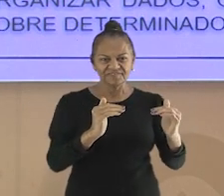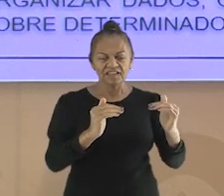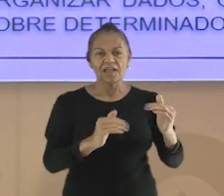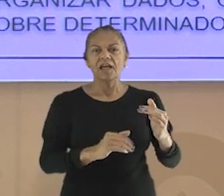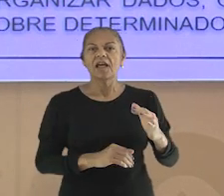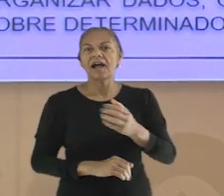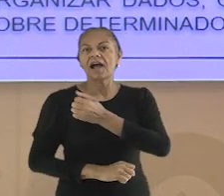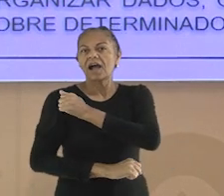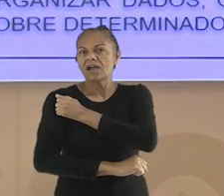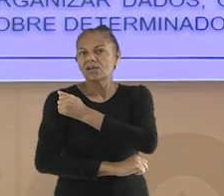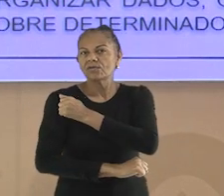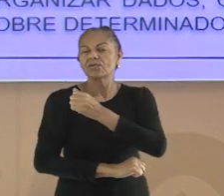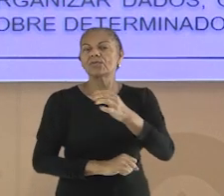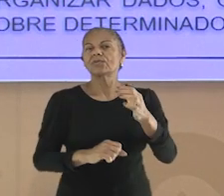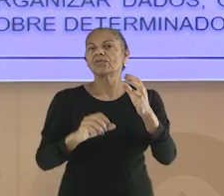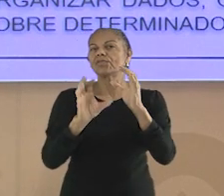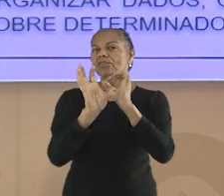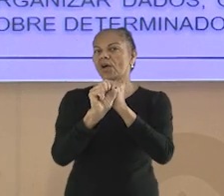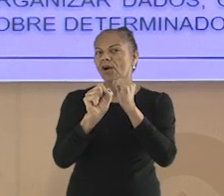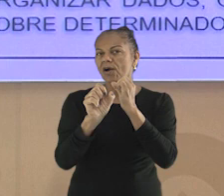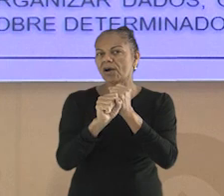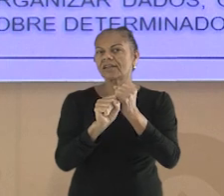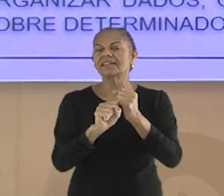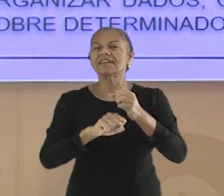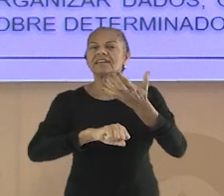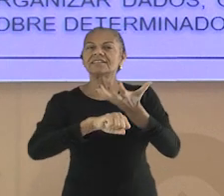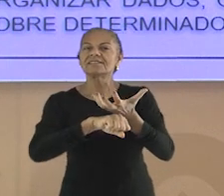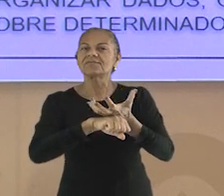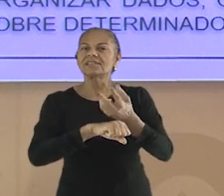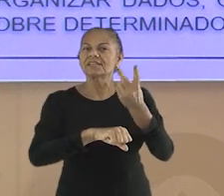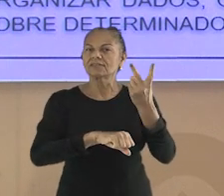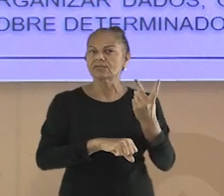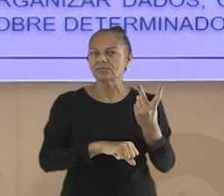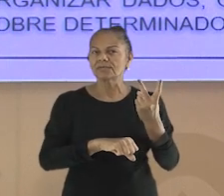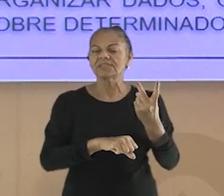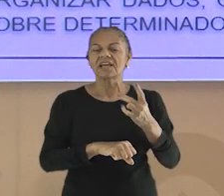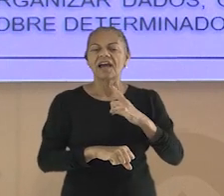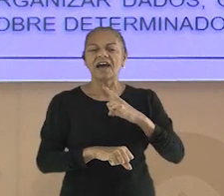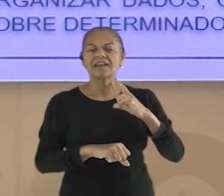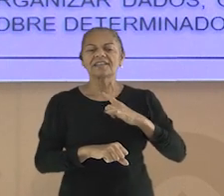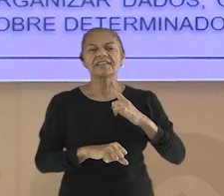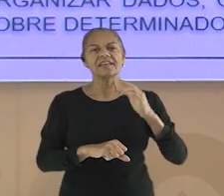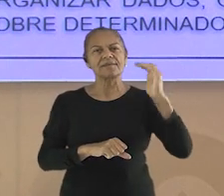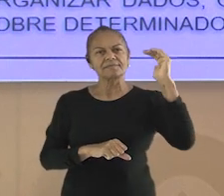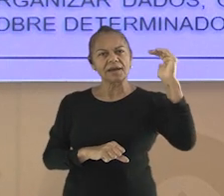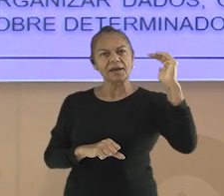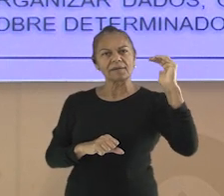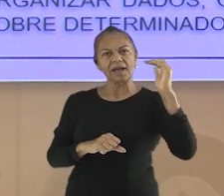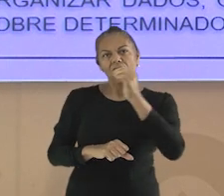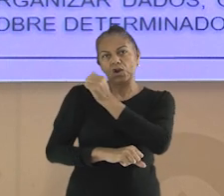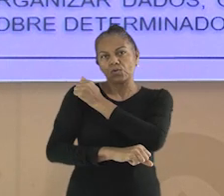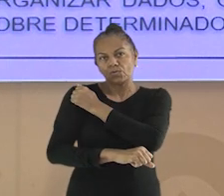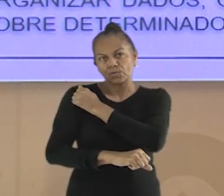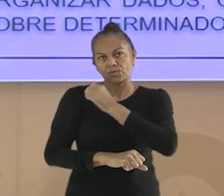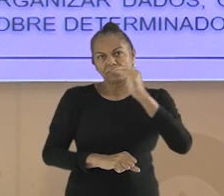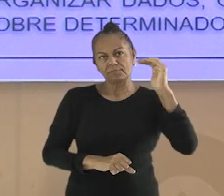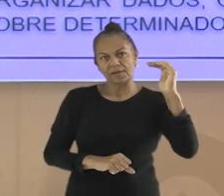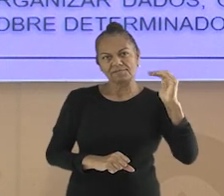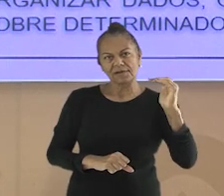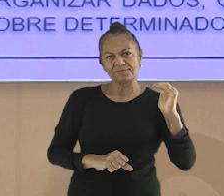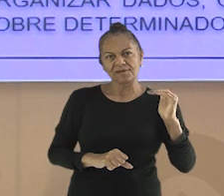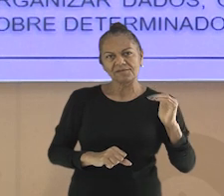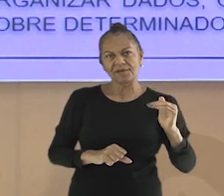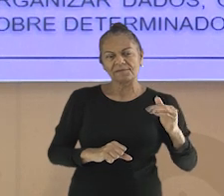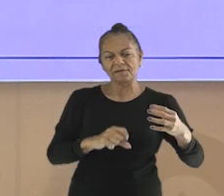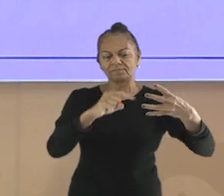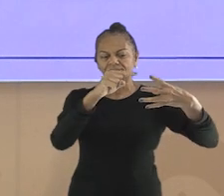em duas matérias, matemática e português. E aí nós temos a nota da Alana, da Mariana, do João e do